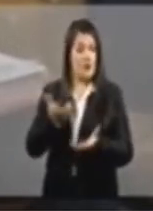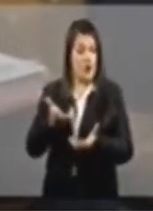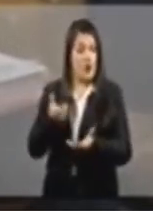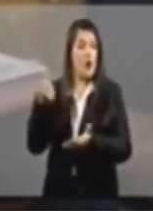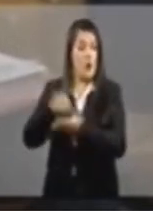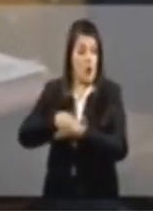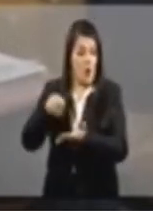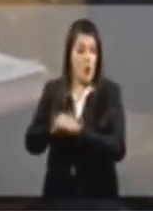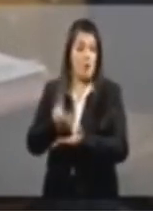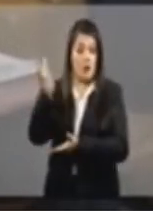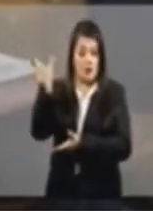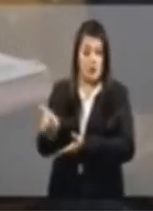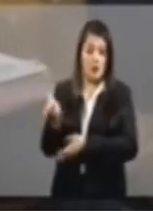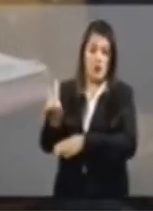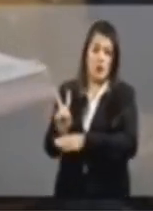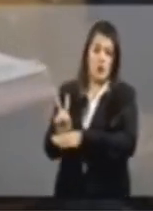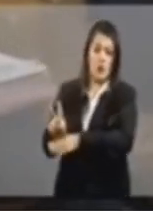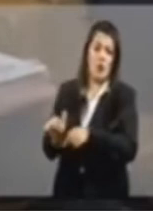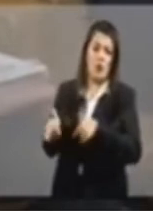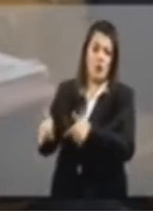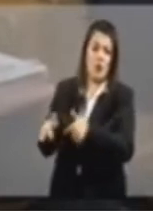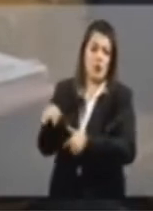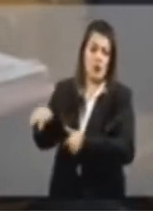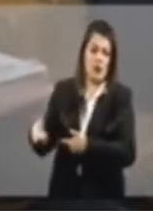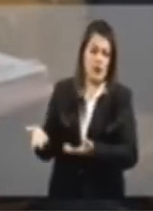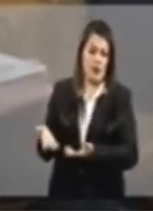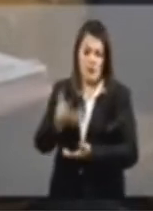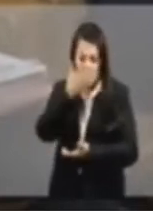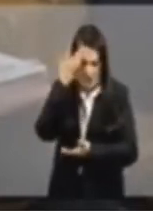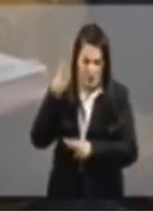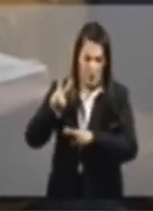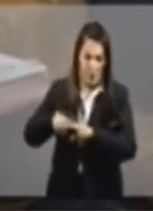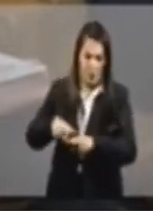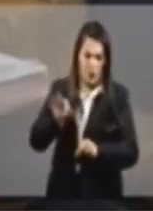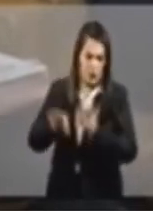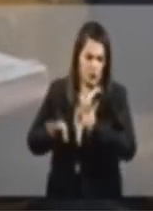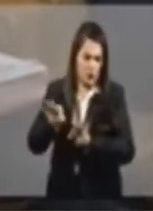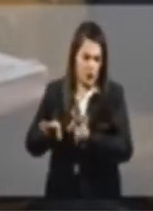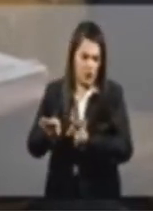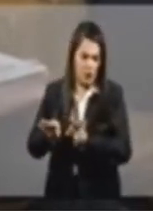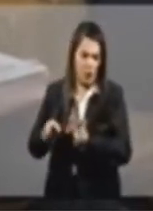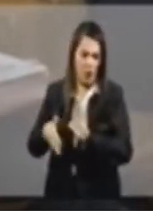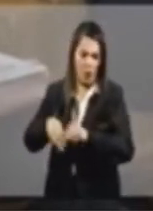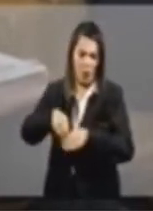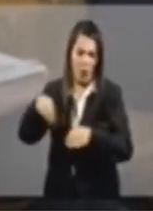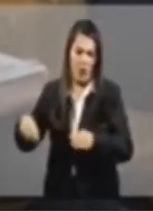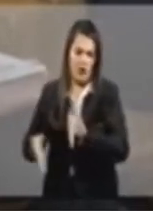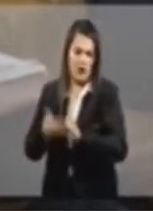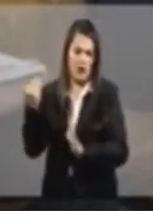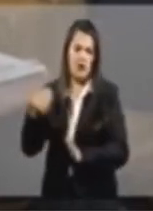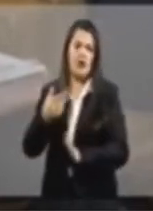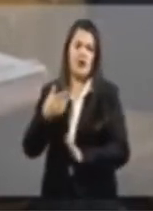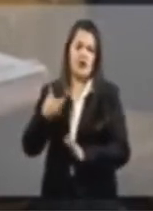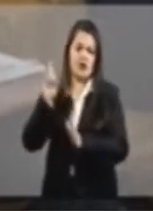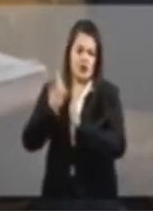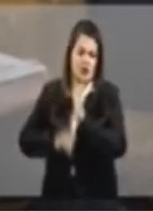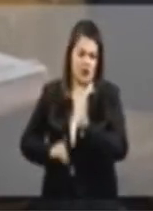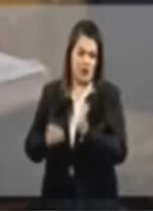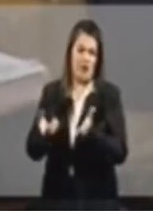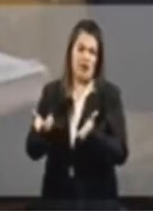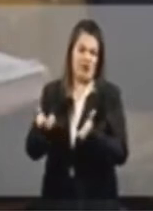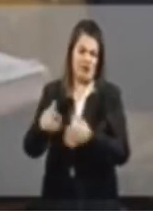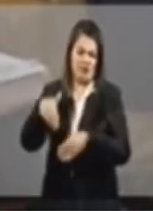deles é o que exigiu da pessoa que acompanha a pena vale dizer que as penas alternativas possui com o